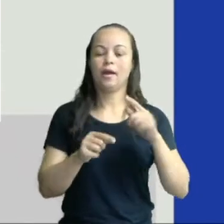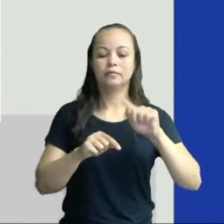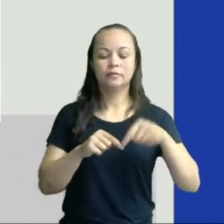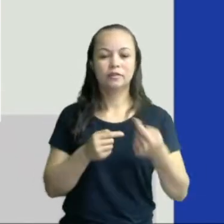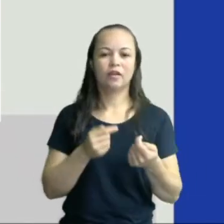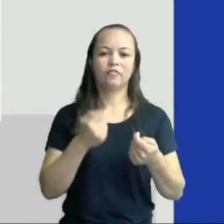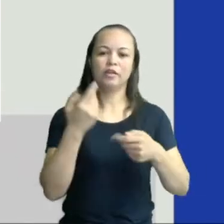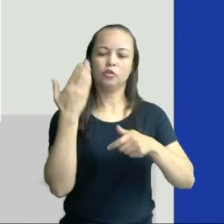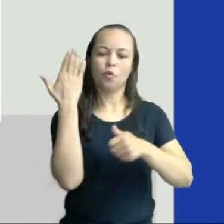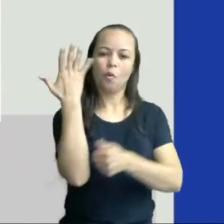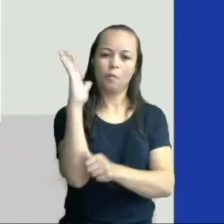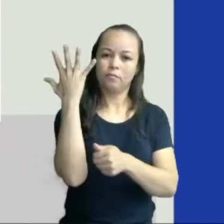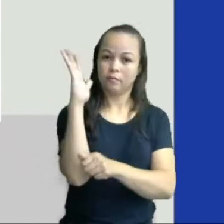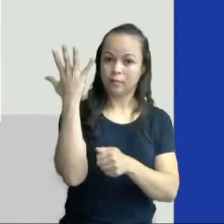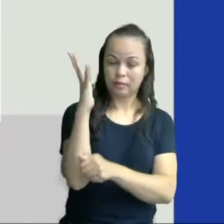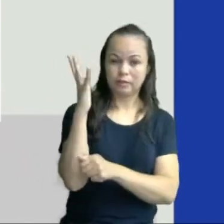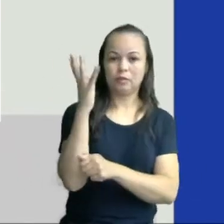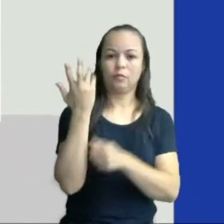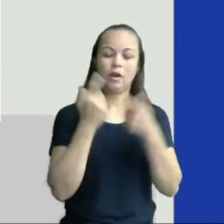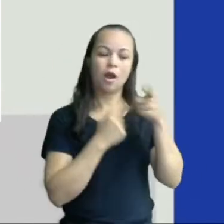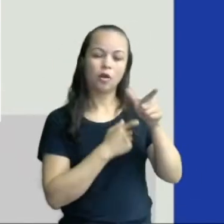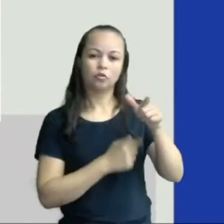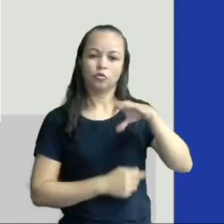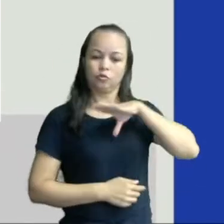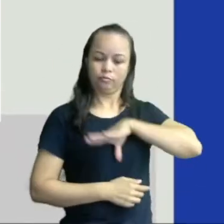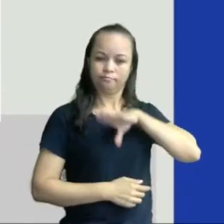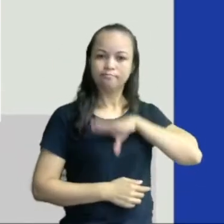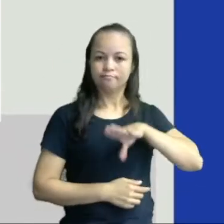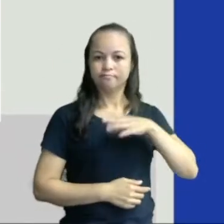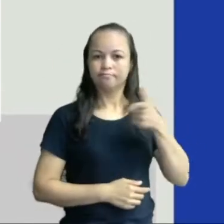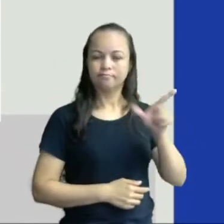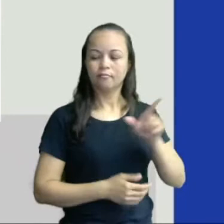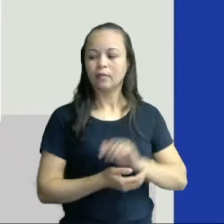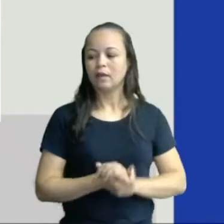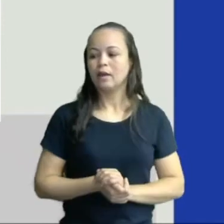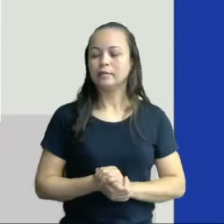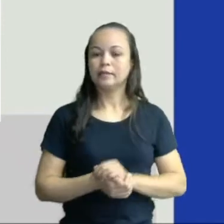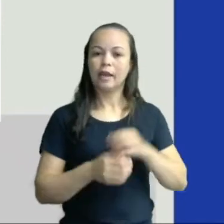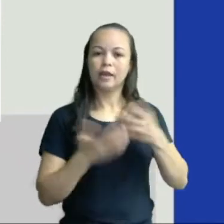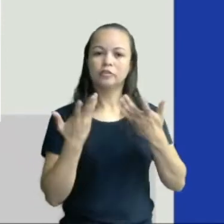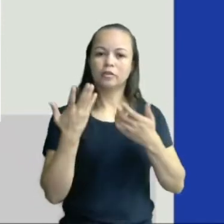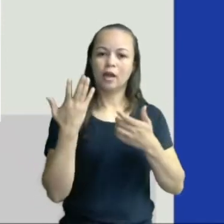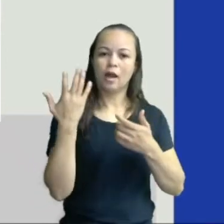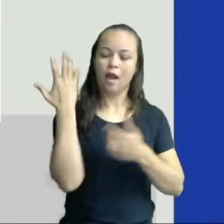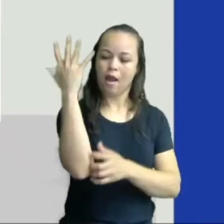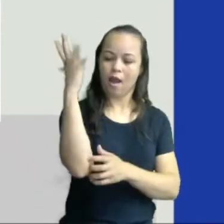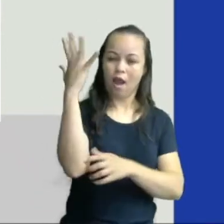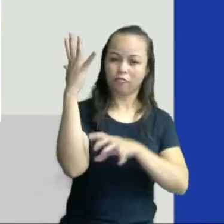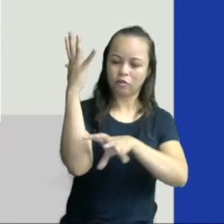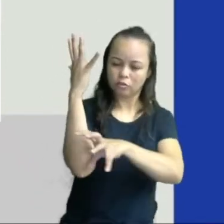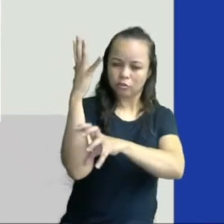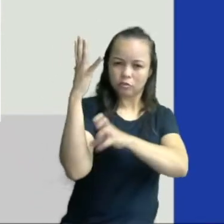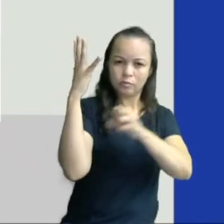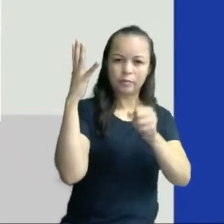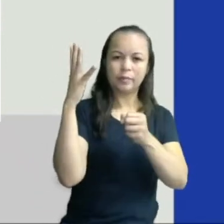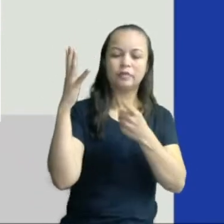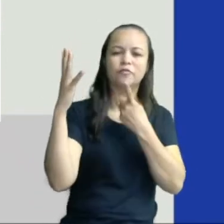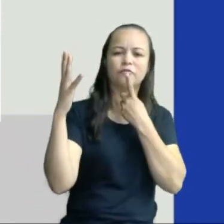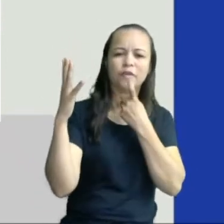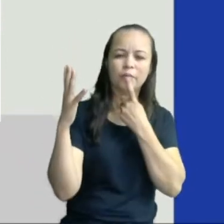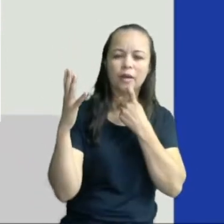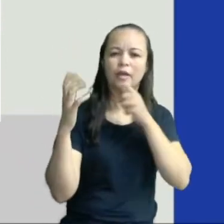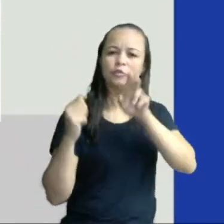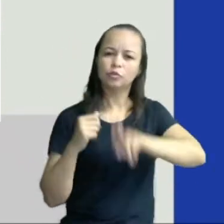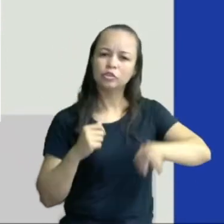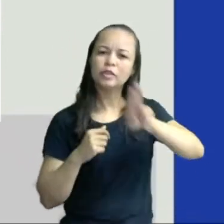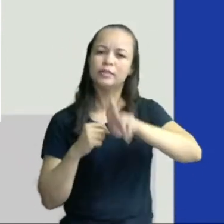pelos colonizadores portugueses. Dessa árvore é extraído um pigmento avermelhado utilizado